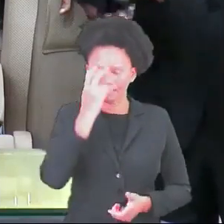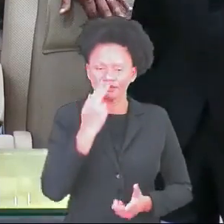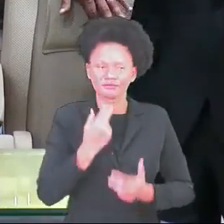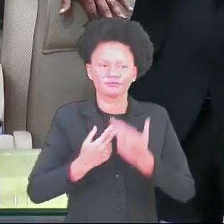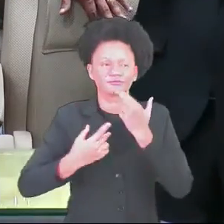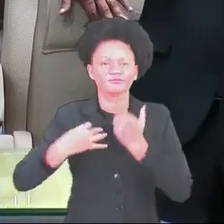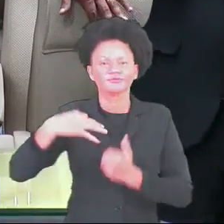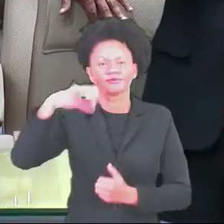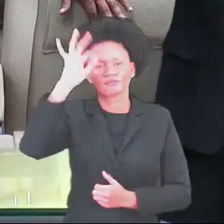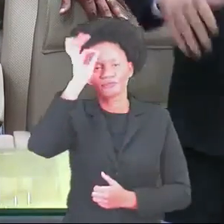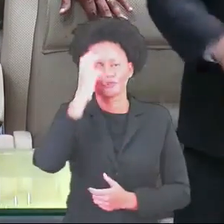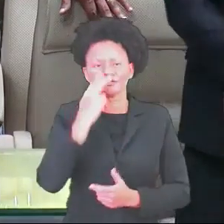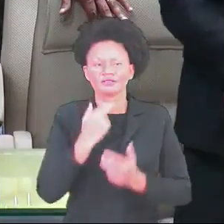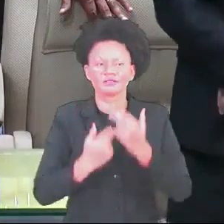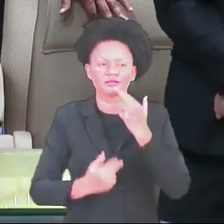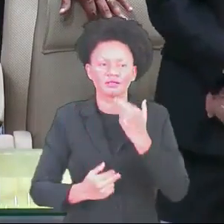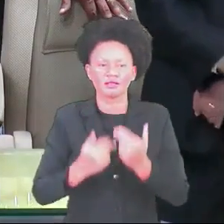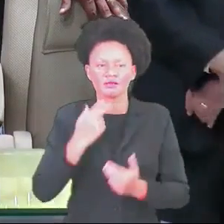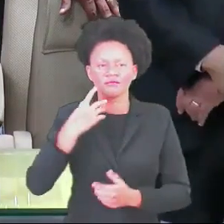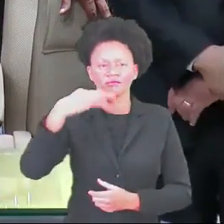Orabaxaracandarabassou.